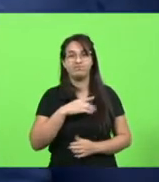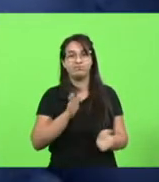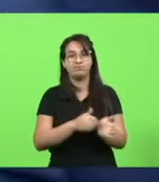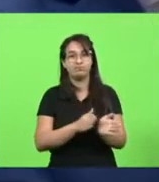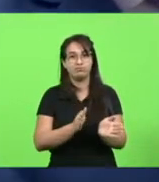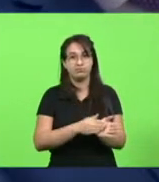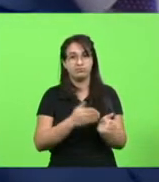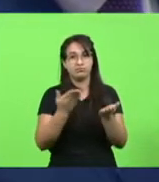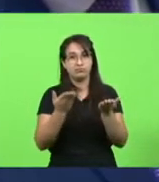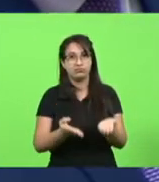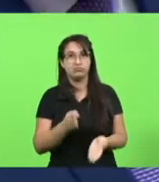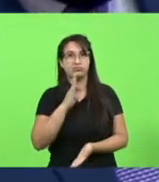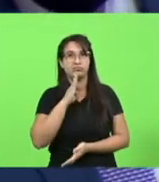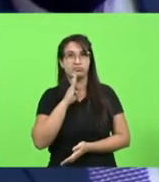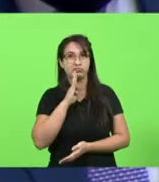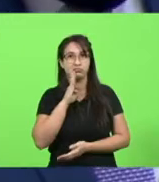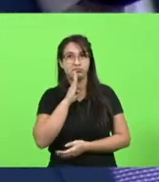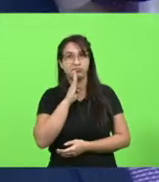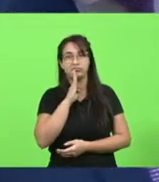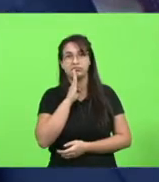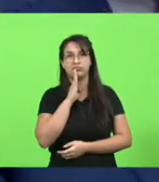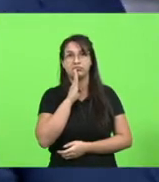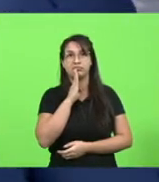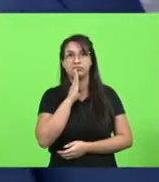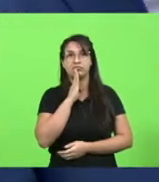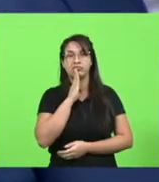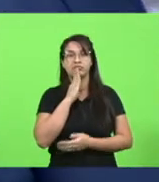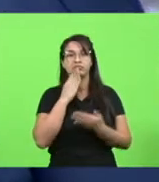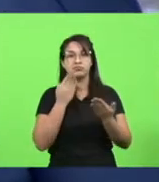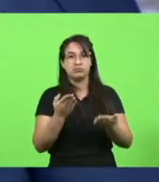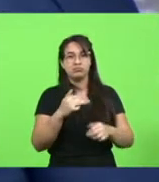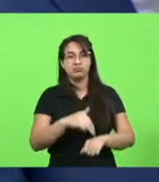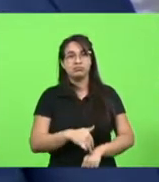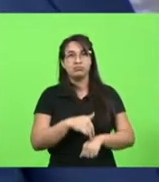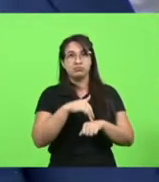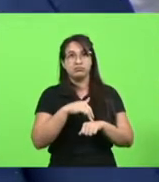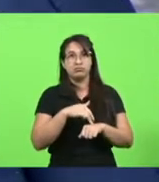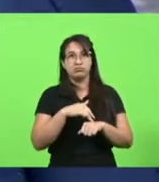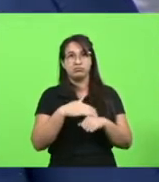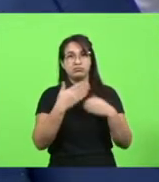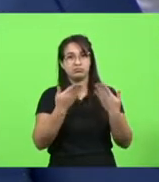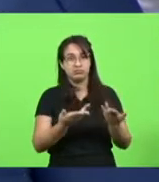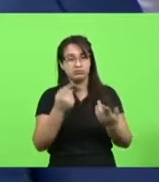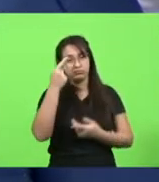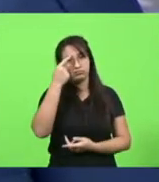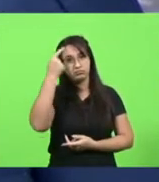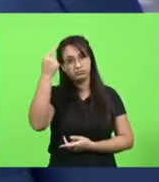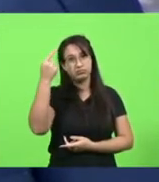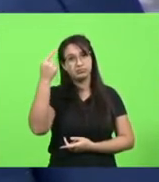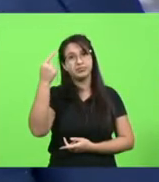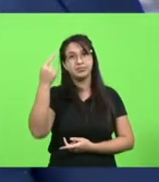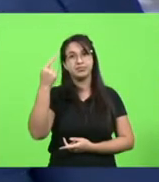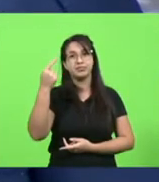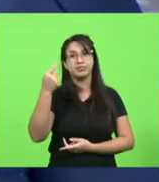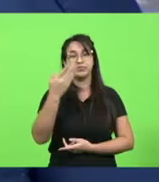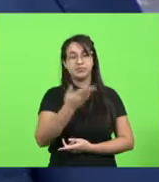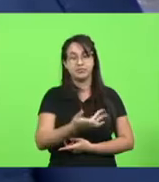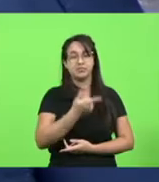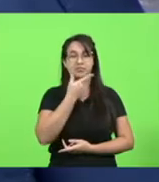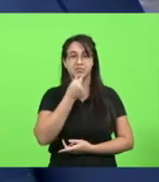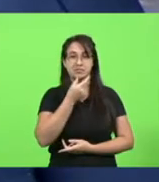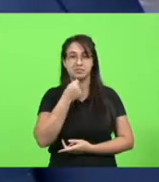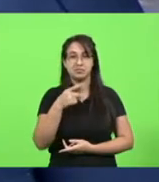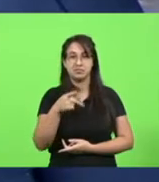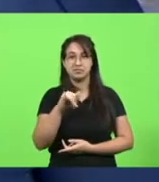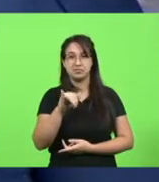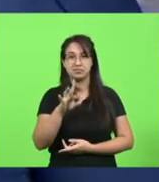Nilson Berlanda por essa proposição referente ao Pirata lá de São Joaquim, que é radialista, dono da Rádio